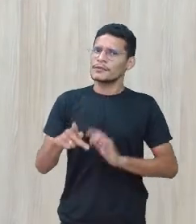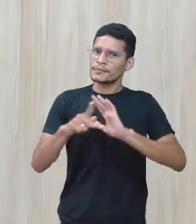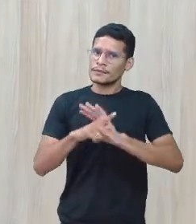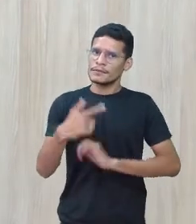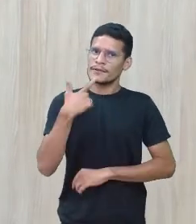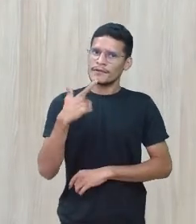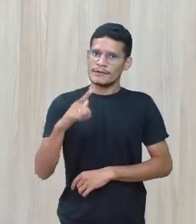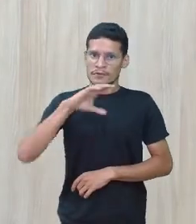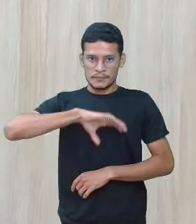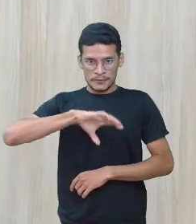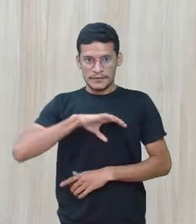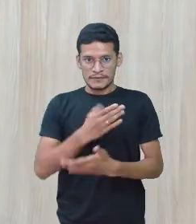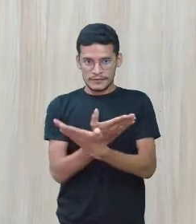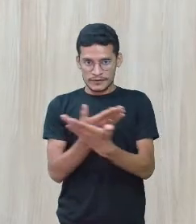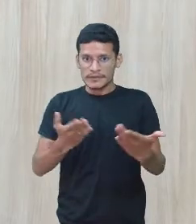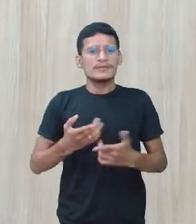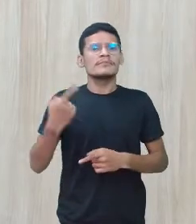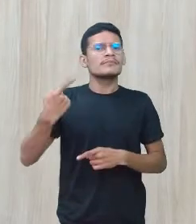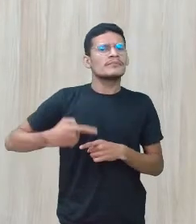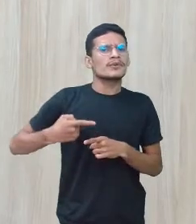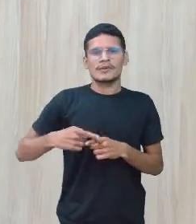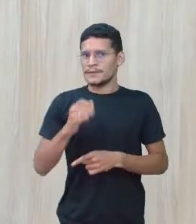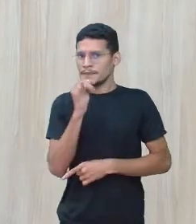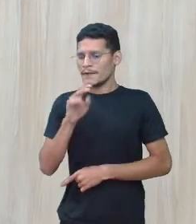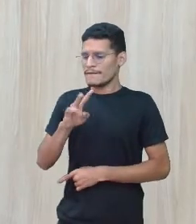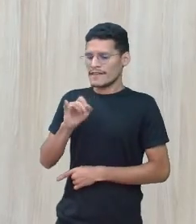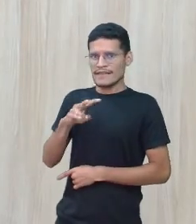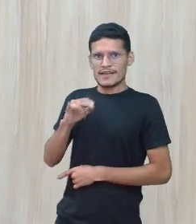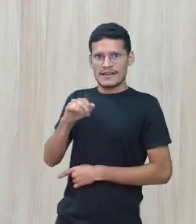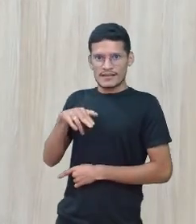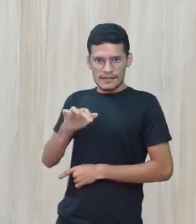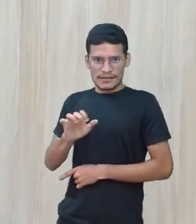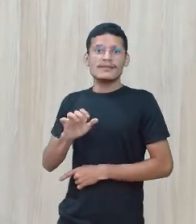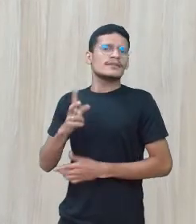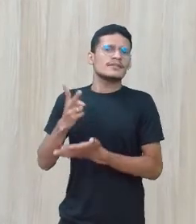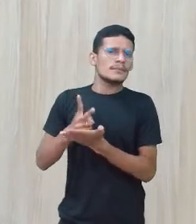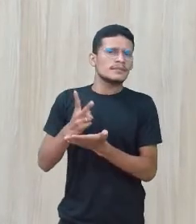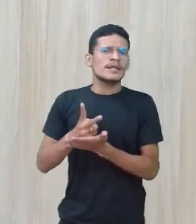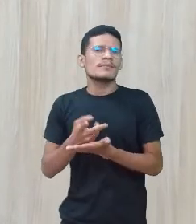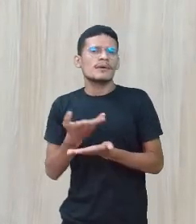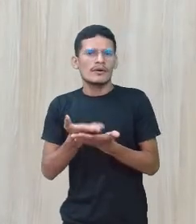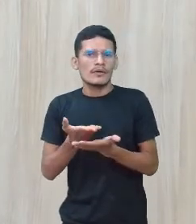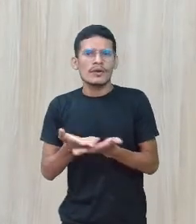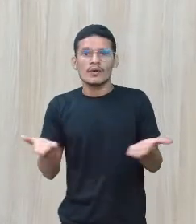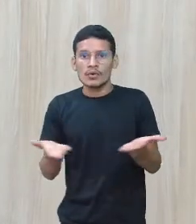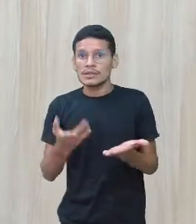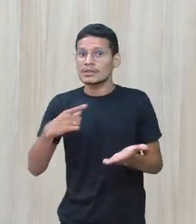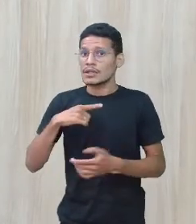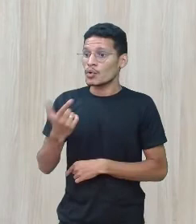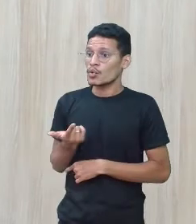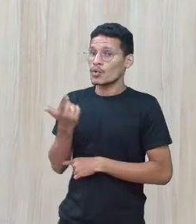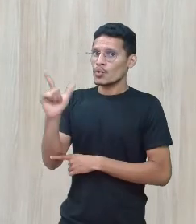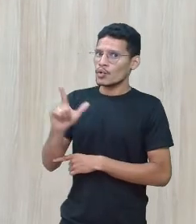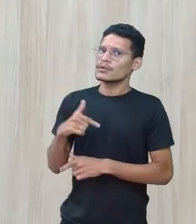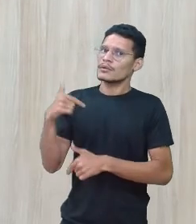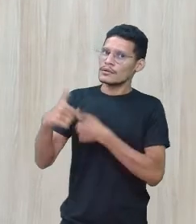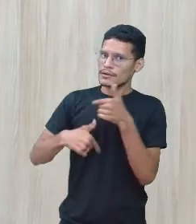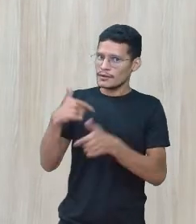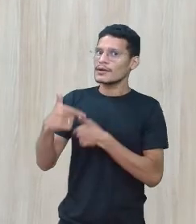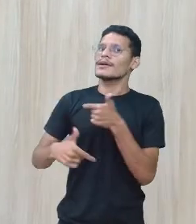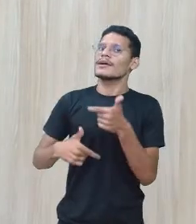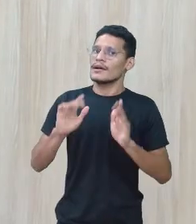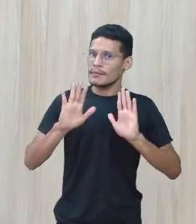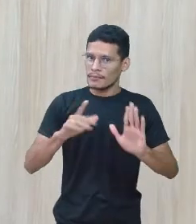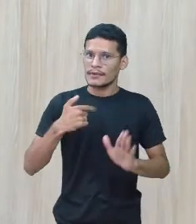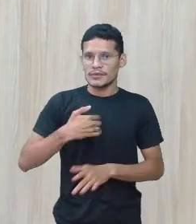língua portuguesa de vocês. Porque a professora Viviane, que geralmente ministra essas aulas, está com outras demandas. Mas